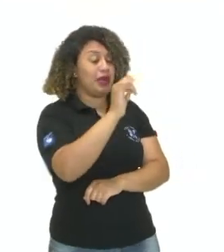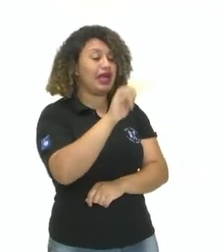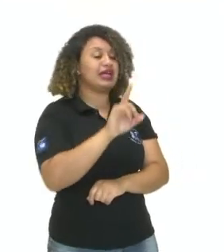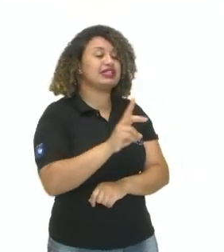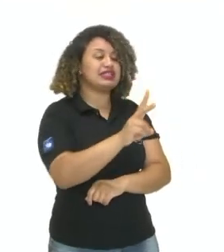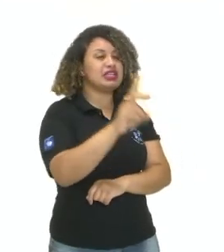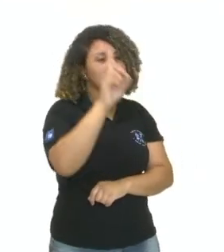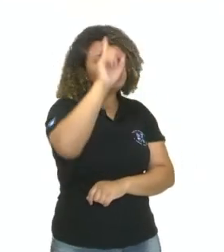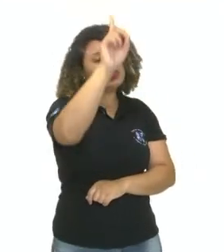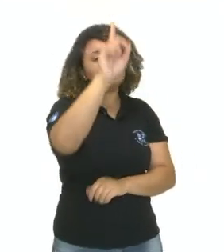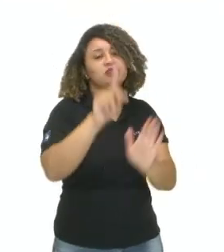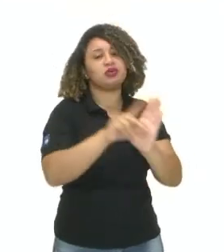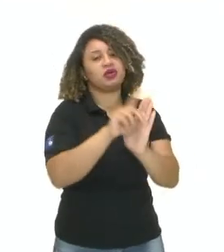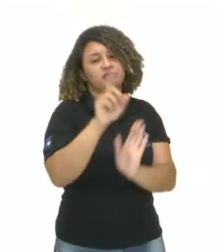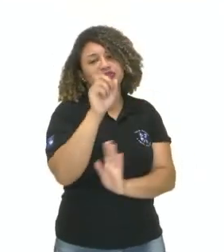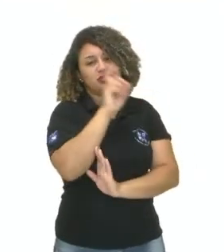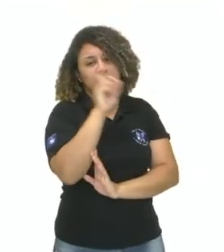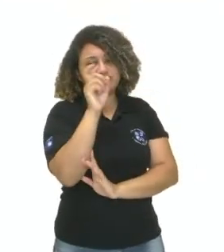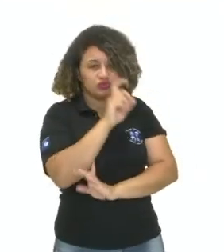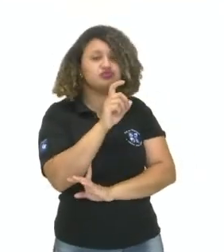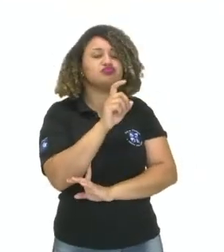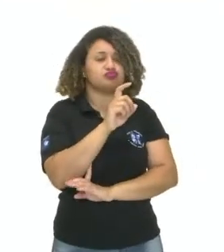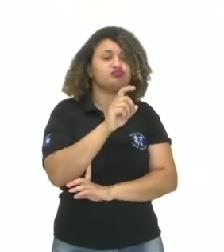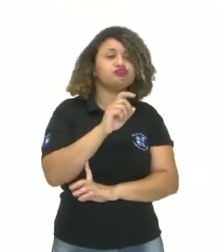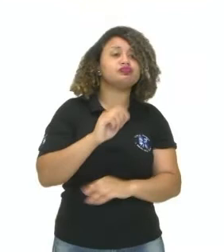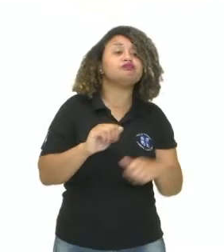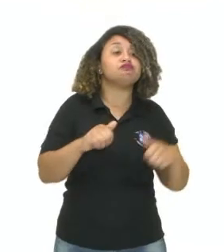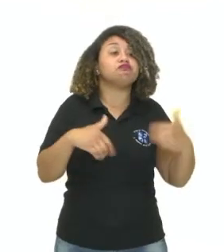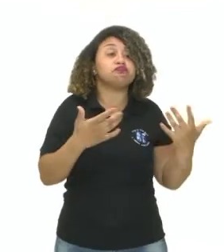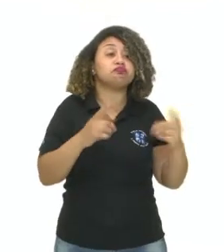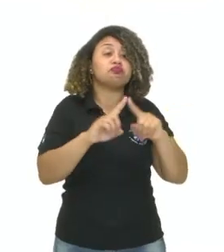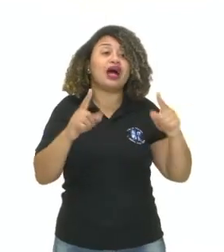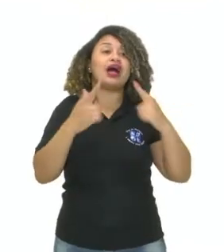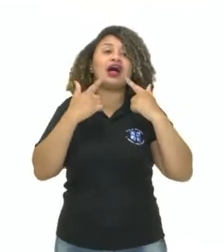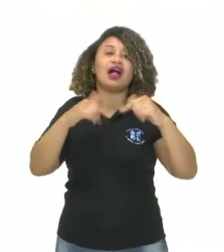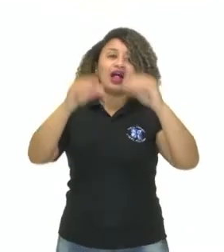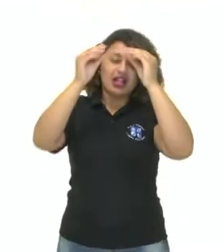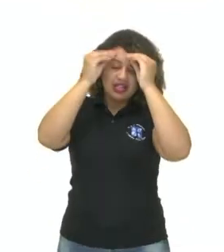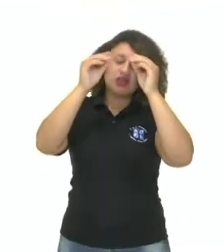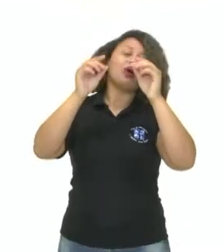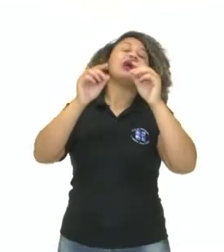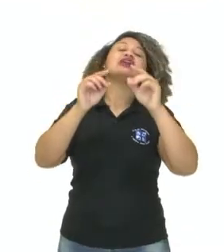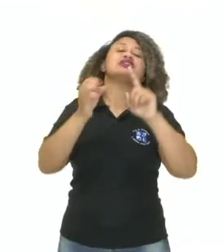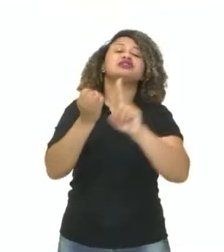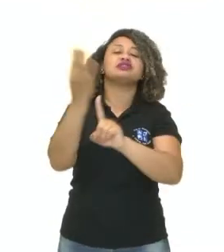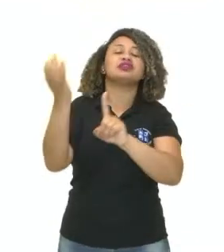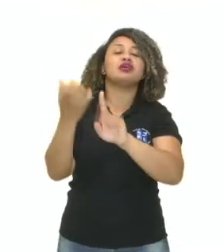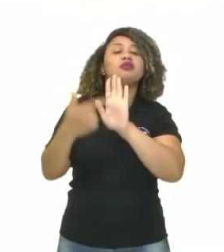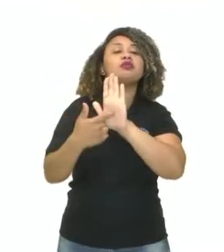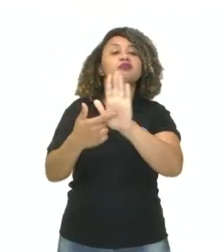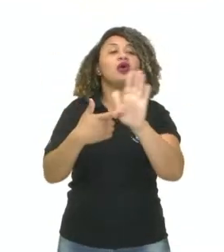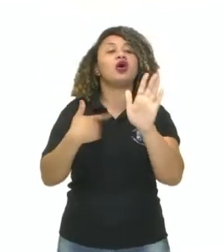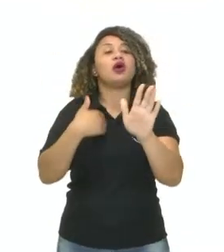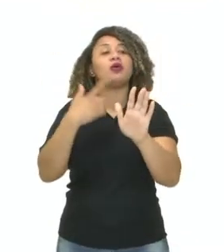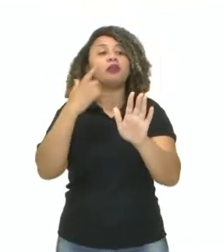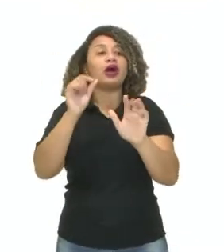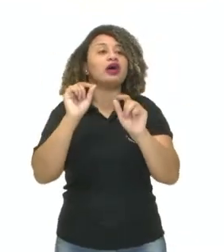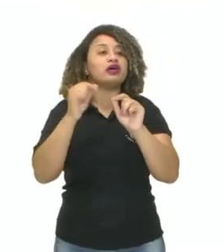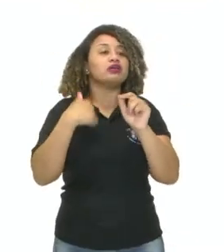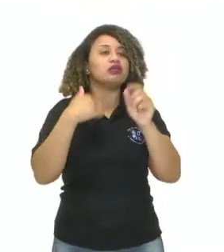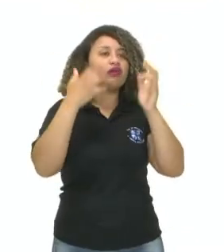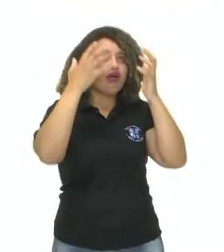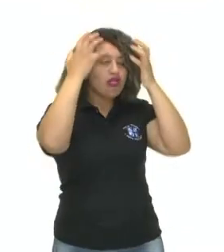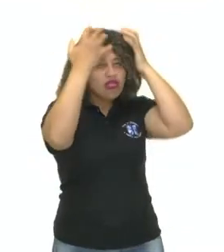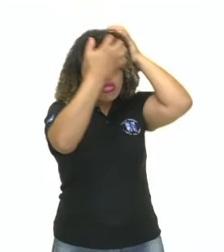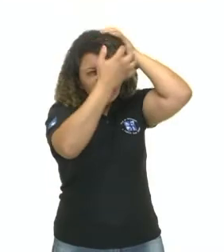abril, popularmente Dia da Mentira. Já a linguagem não verbal apresenta o pai descabelado e com a barba